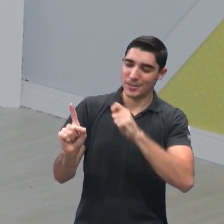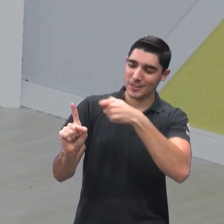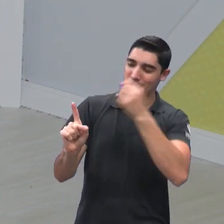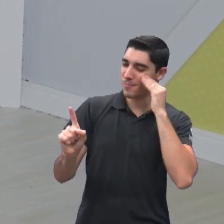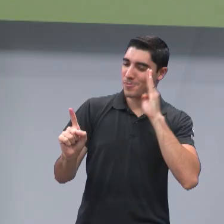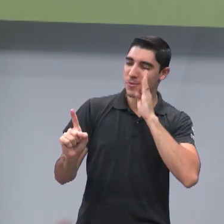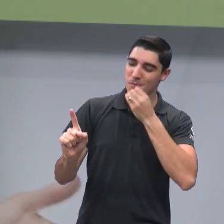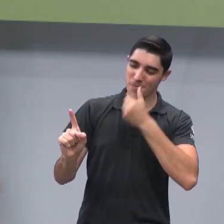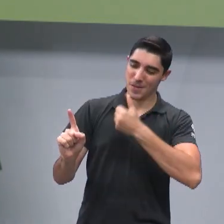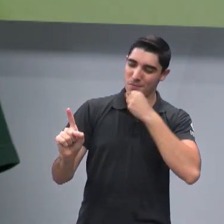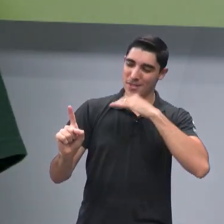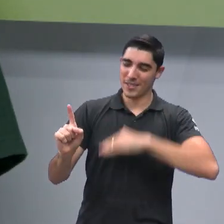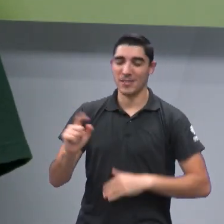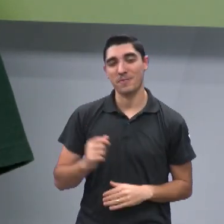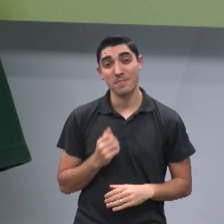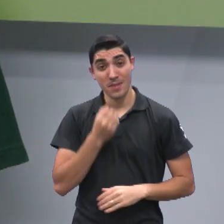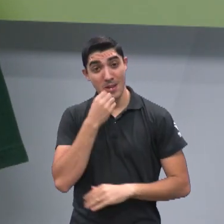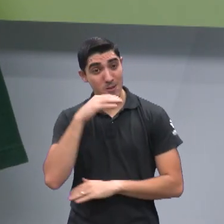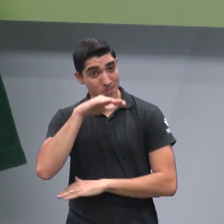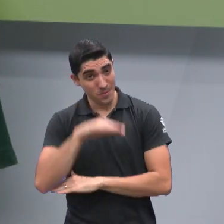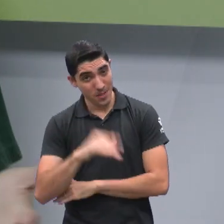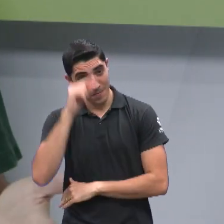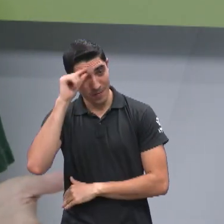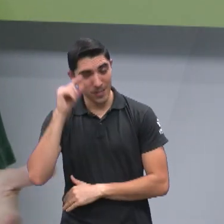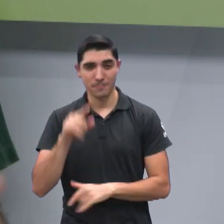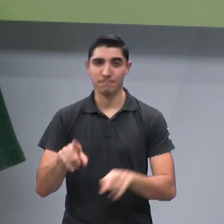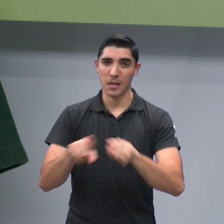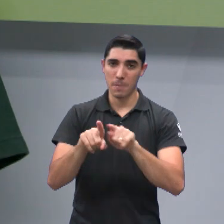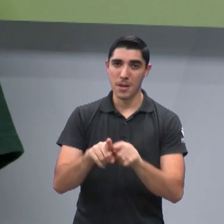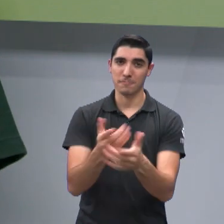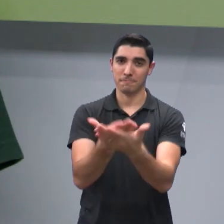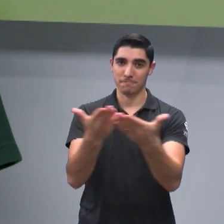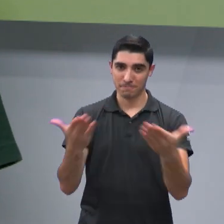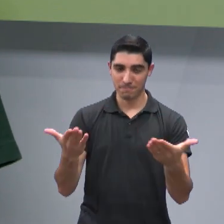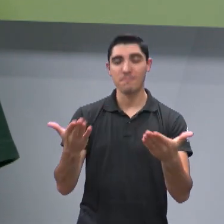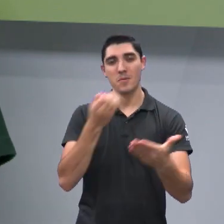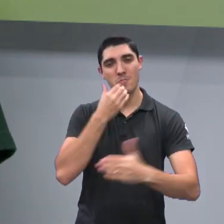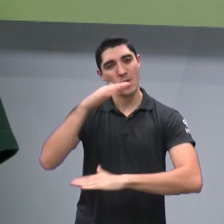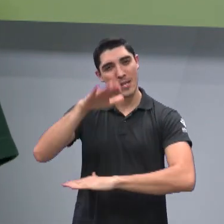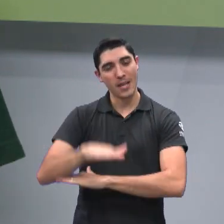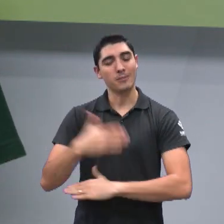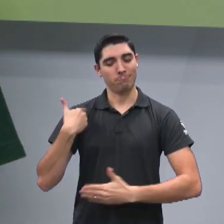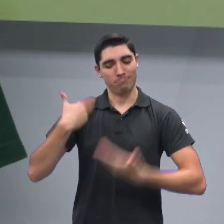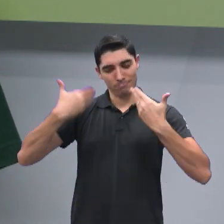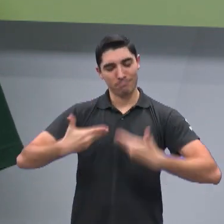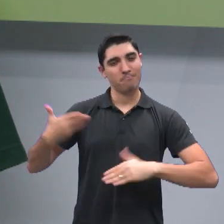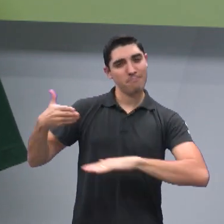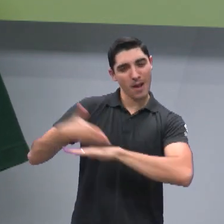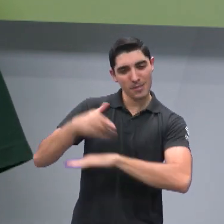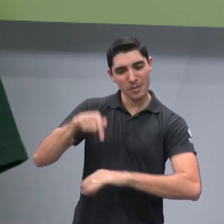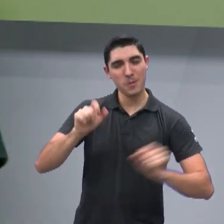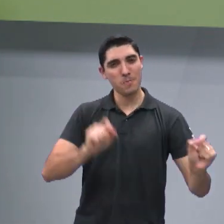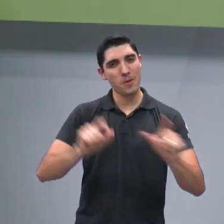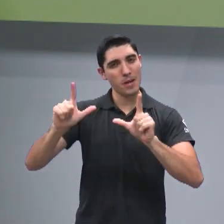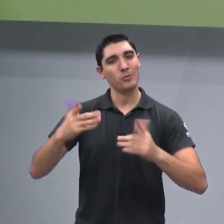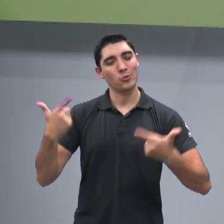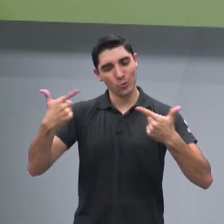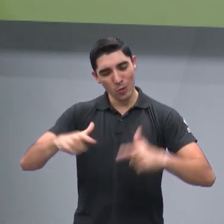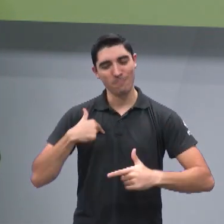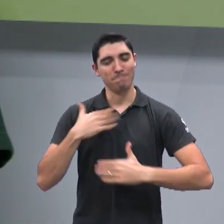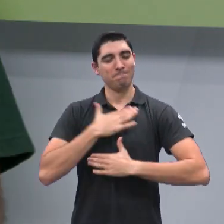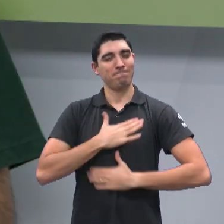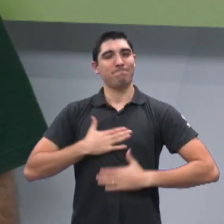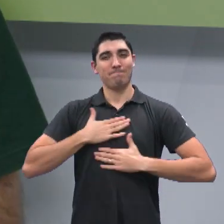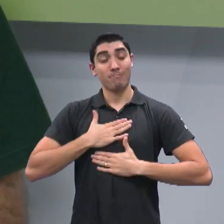Boa tarde. Boa tarde, Vieira. Boa tarde a você aí de casa. Como sempre, é um prazer inenarrável estar em mais um Hora do Esporte. Hoje com as pontas